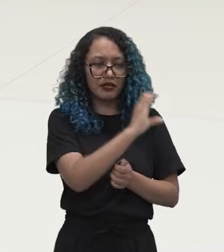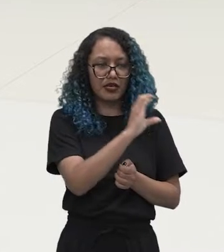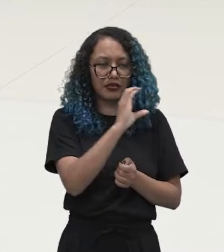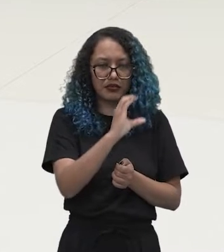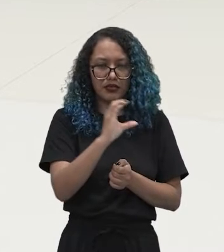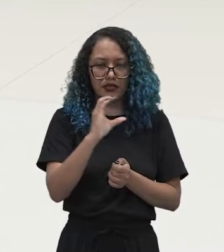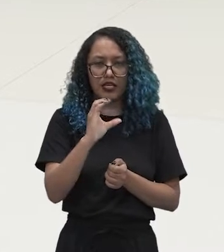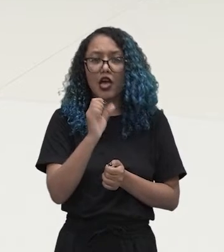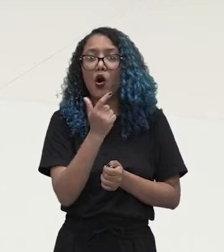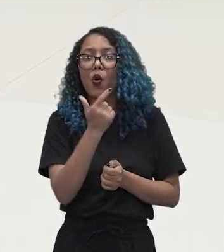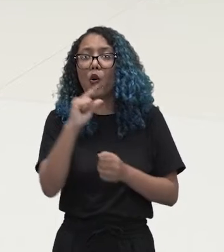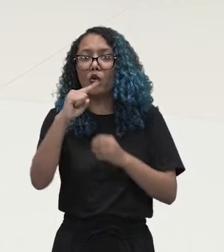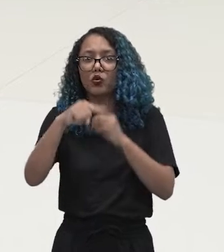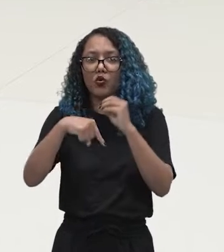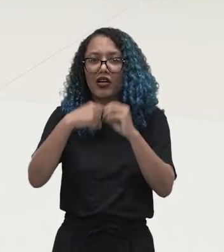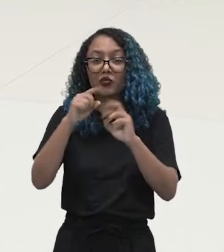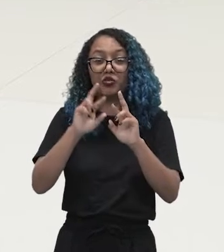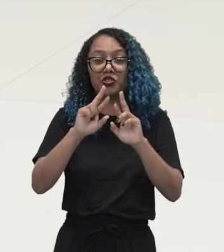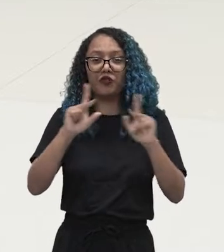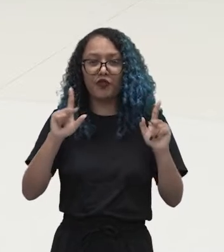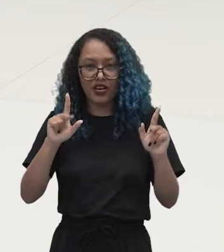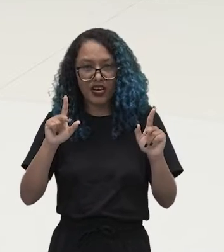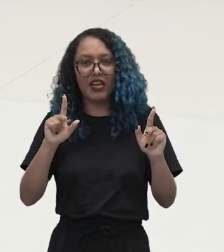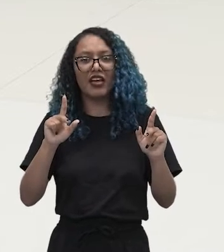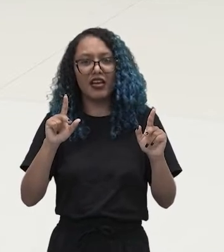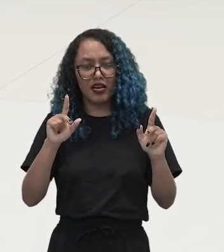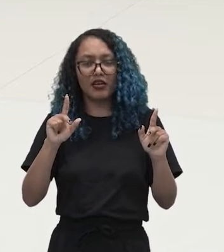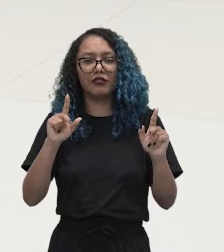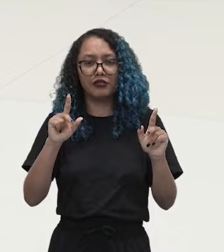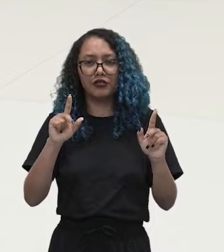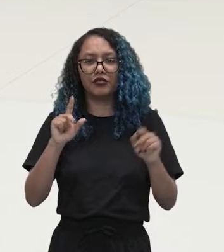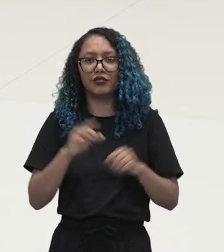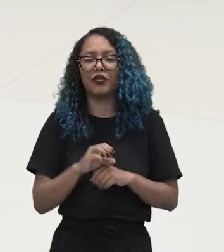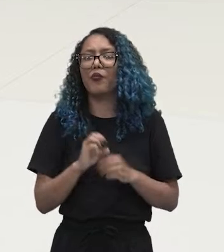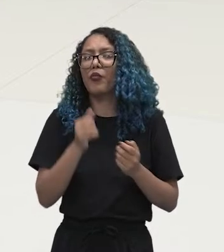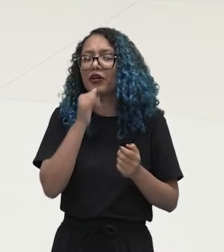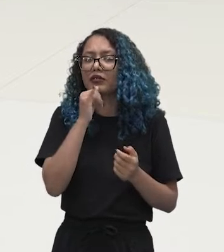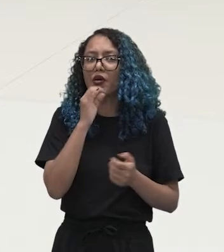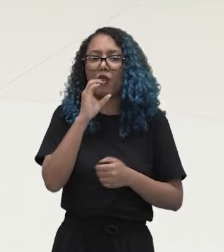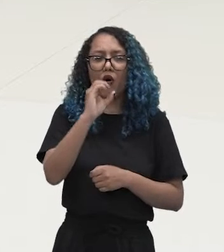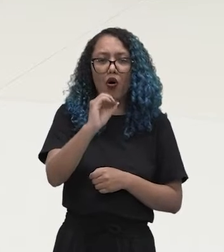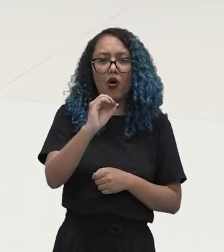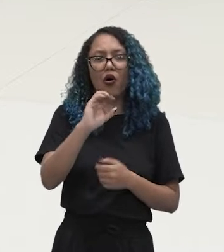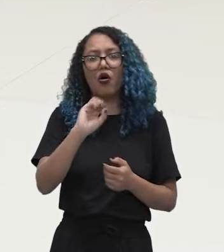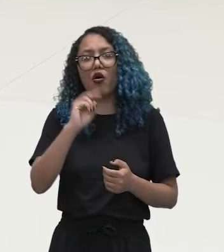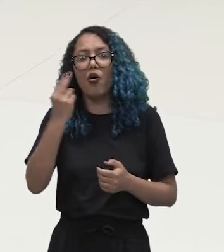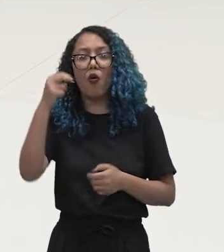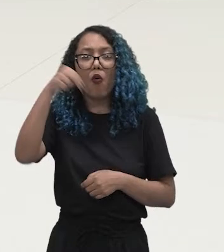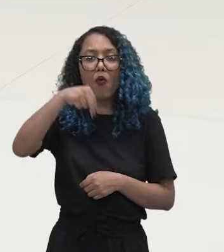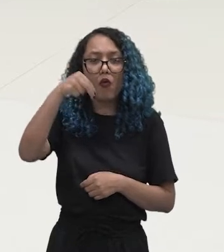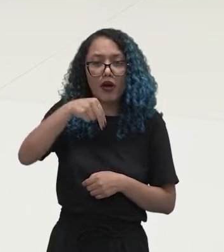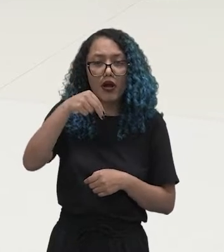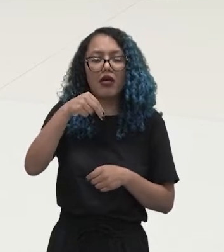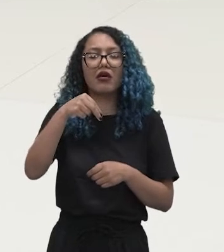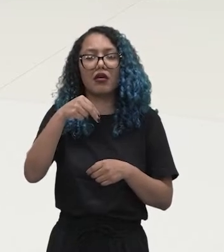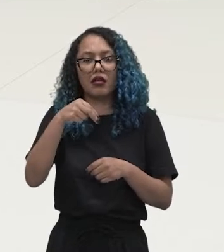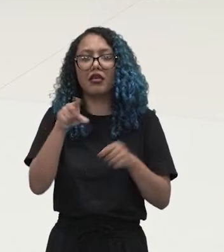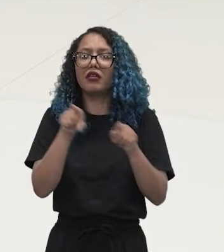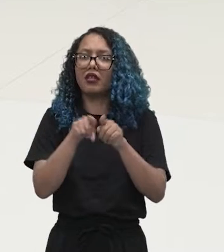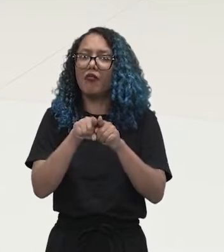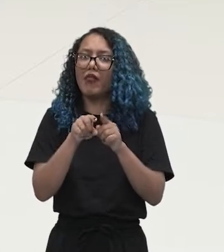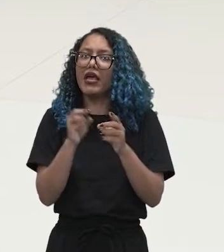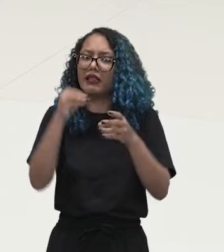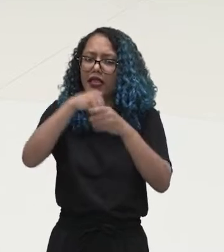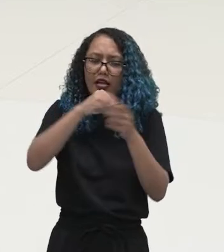elemento diferente, são chamados elementos organógenos, né? Ou oxigênio, ou nitrogênio, que também podem fazer parte da